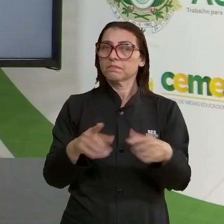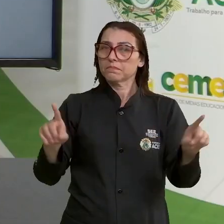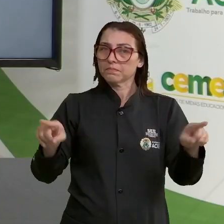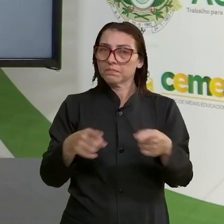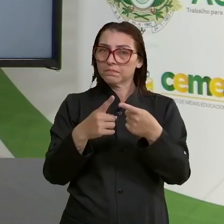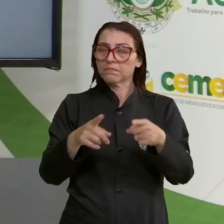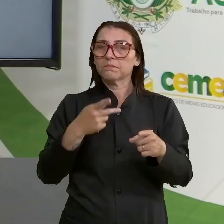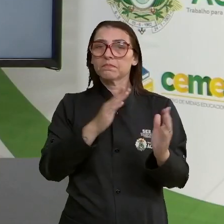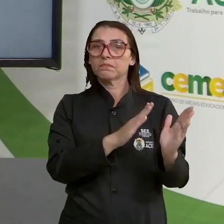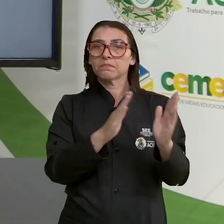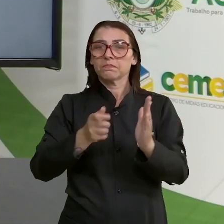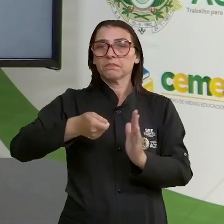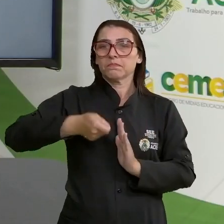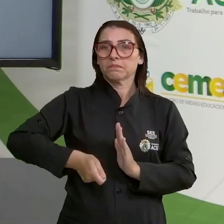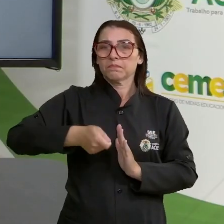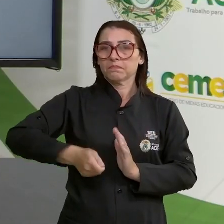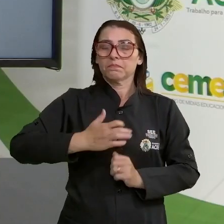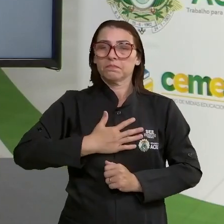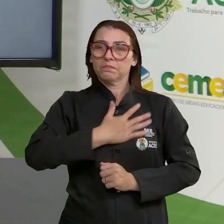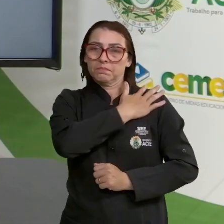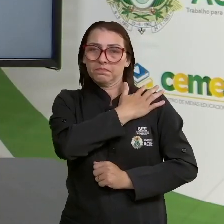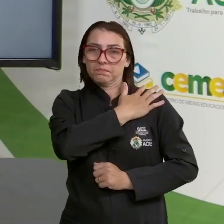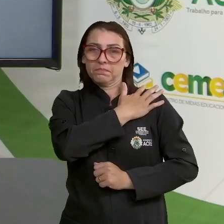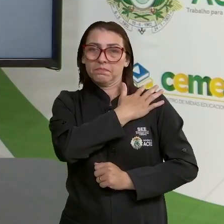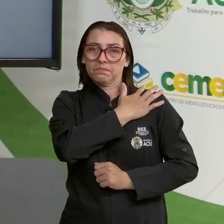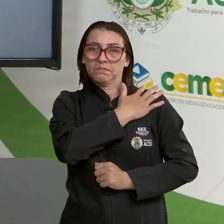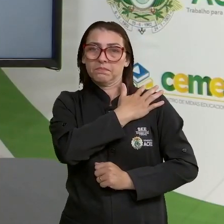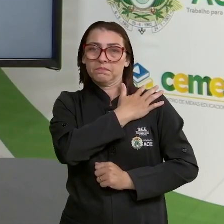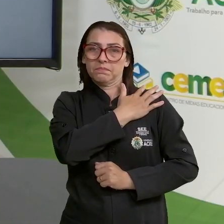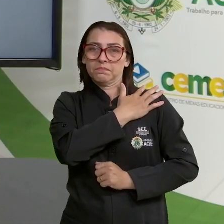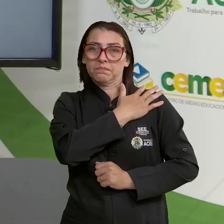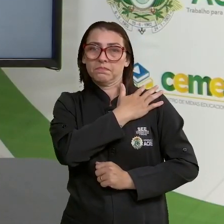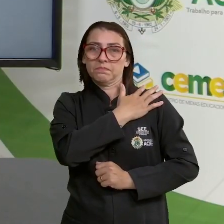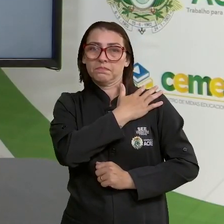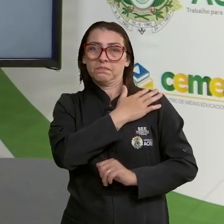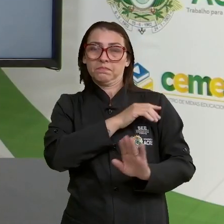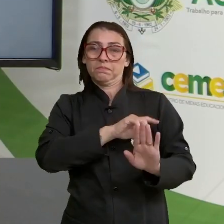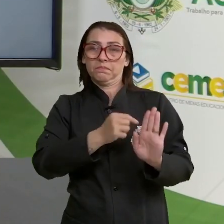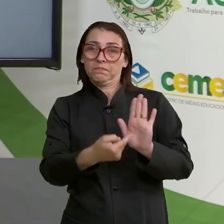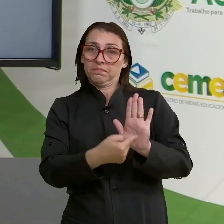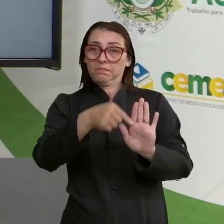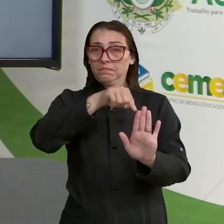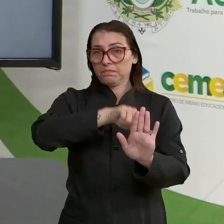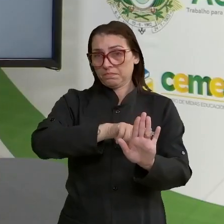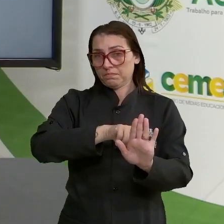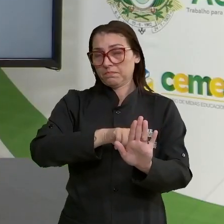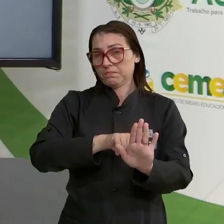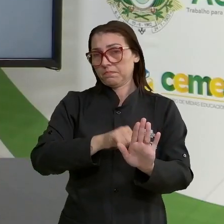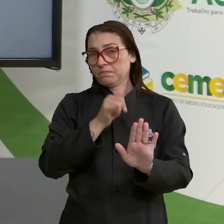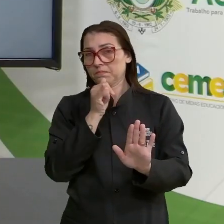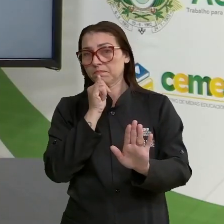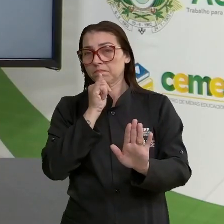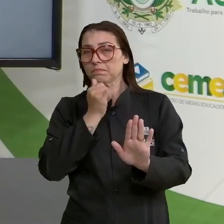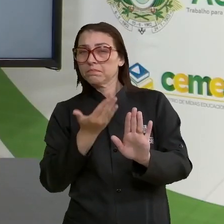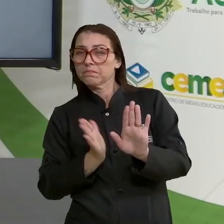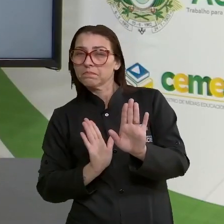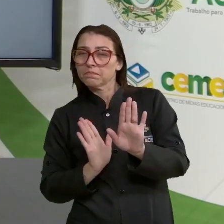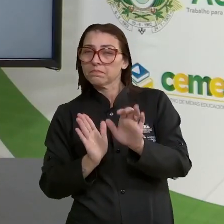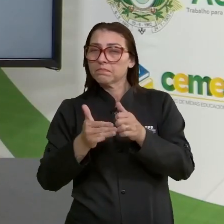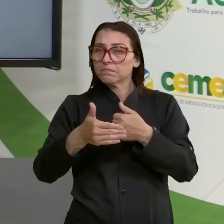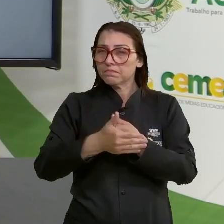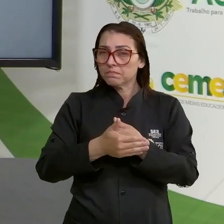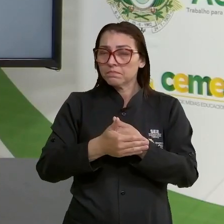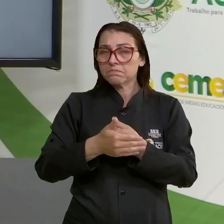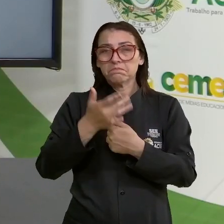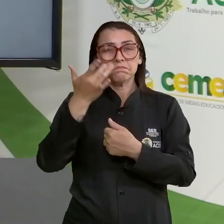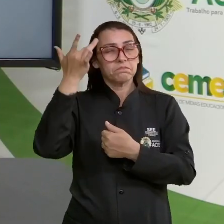falava do período da ditadura militar de uma forma bem metafórica, né, podemos dizer assim, e eu nem